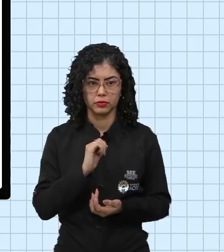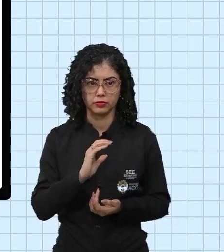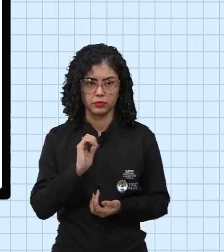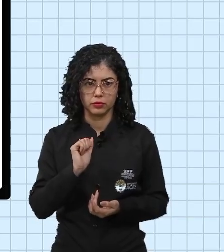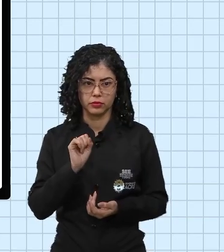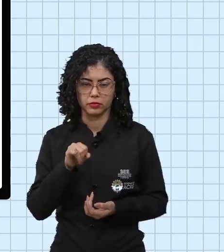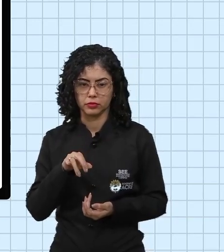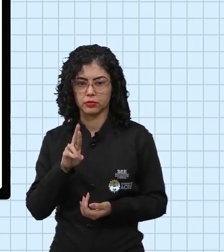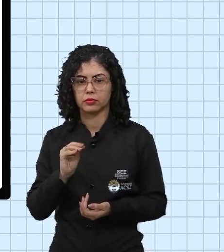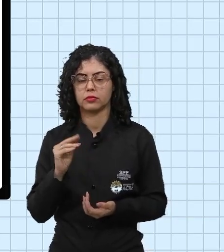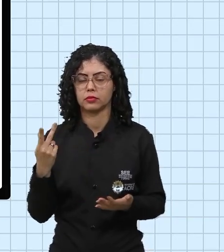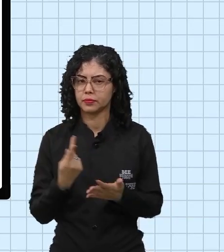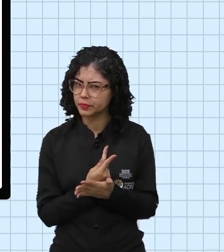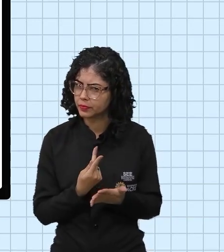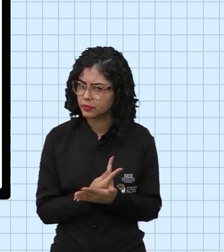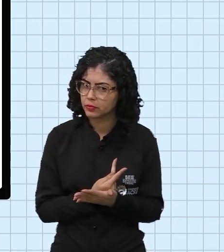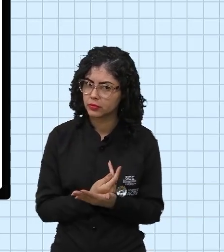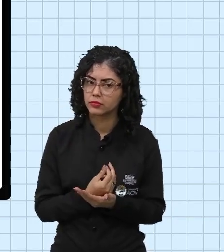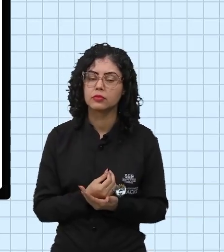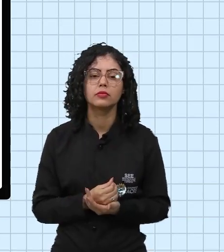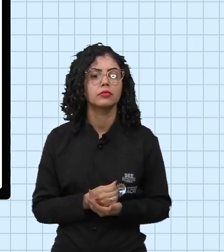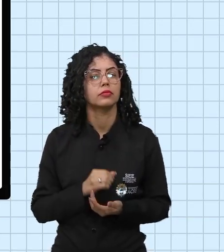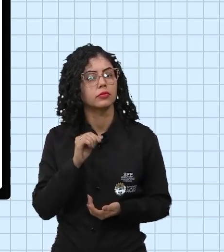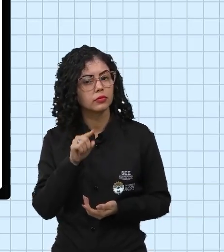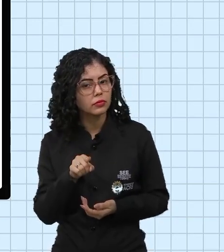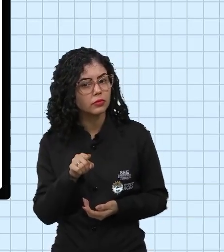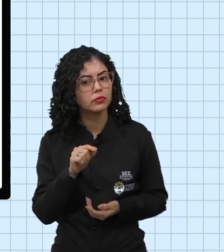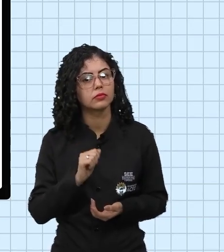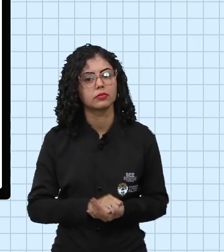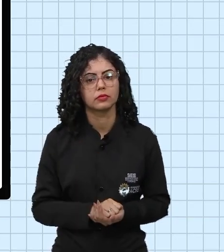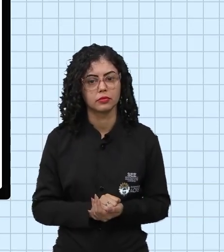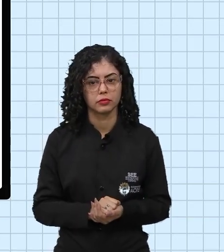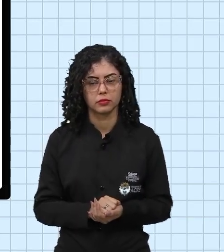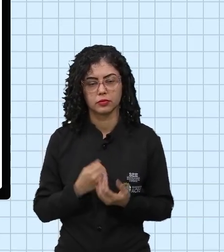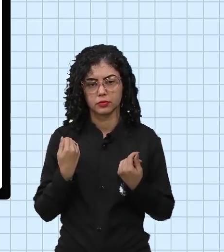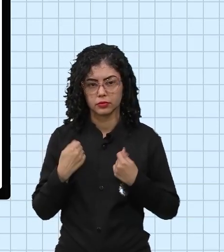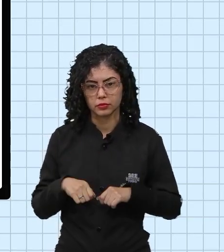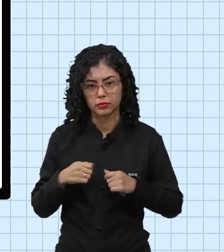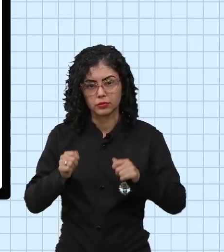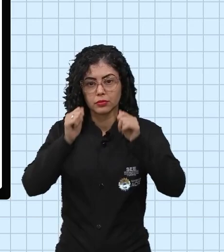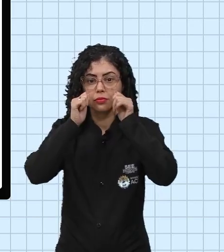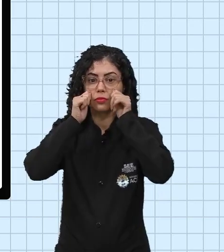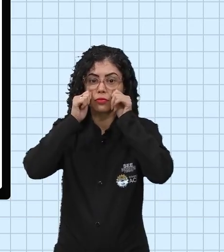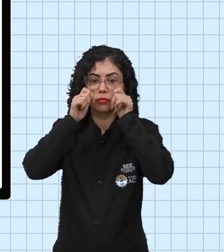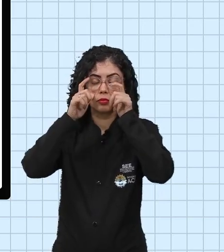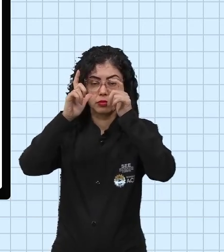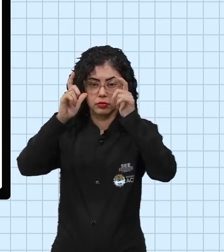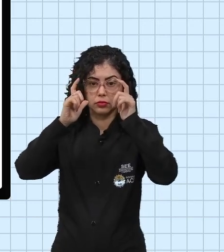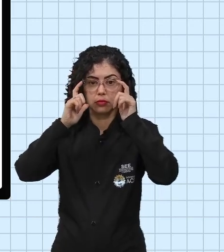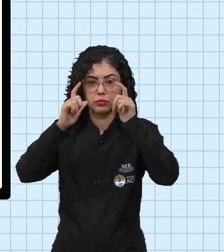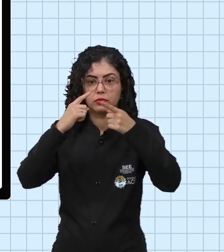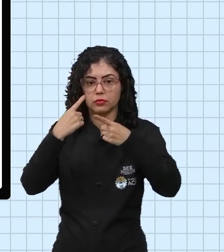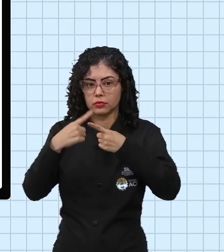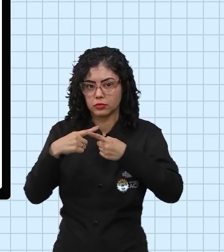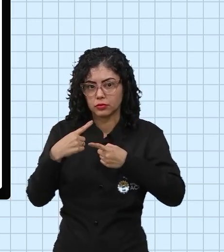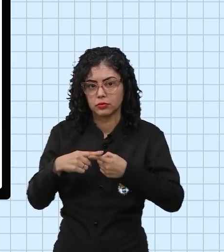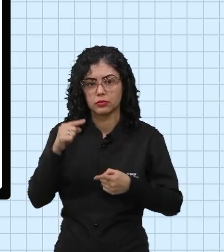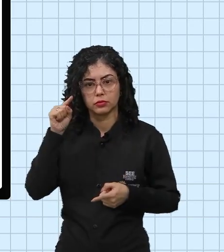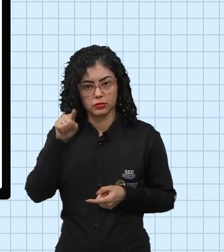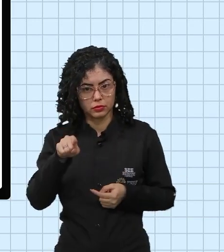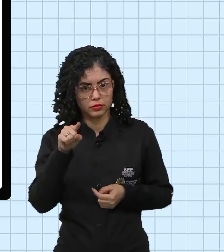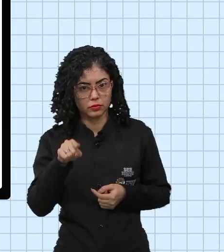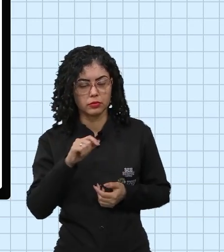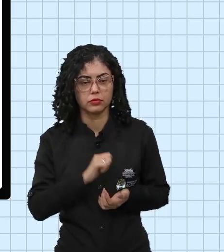Casimiro de Abreu, está errado? Nessa questão, você precisa ter muita atenção, porque